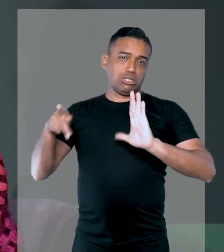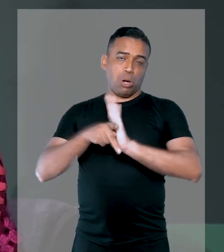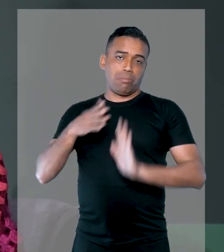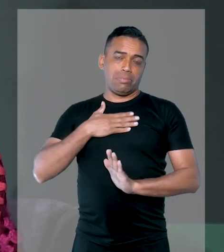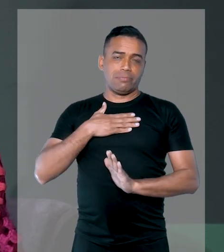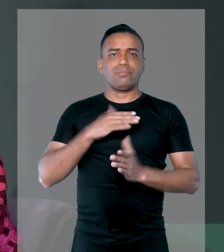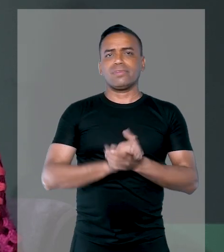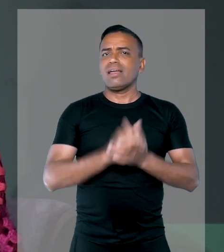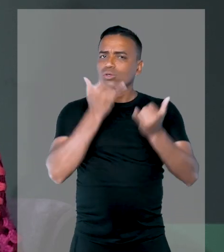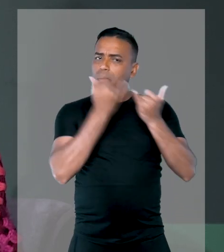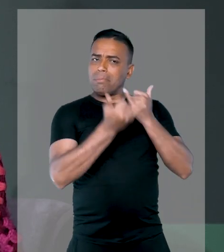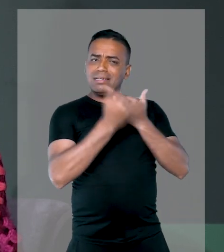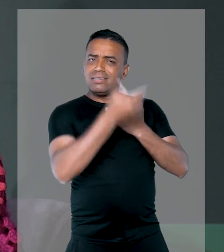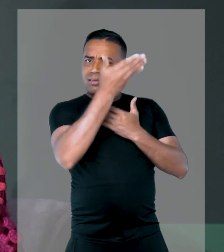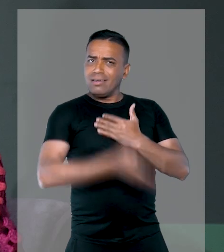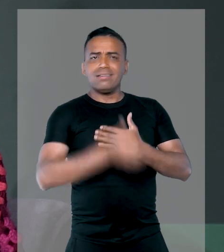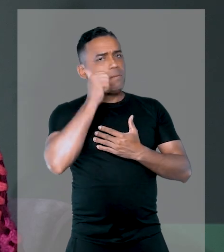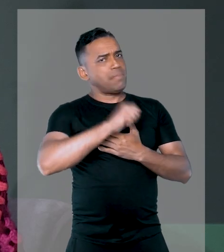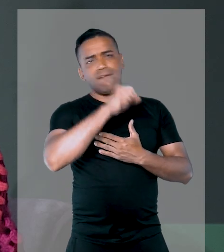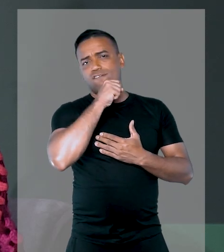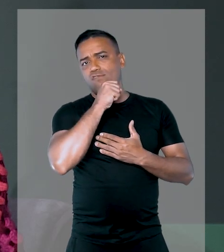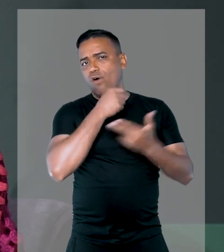Eu sou parecida com a minha avó em muitas coisas,